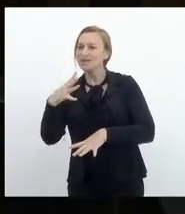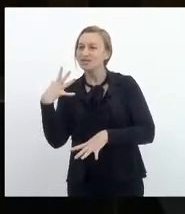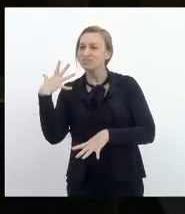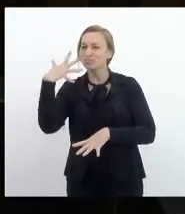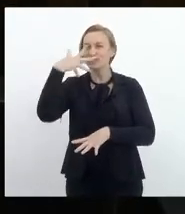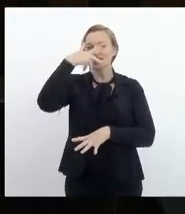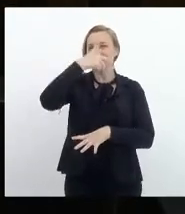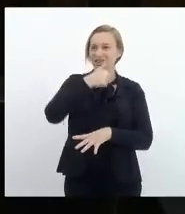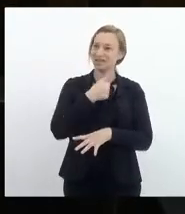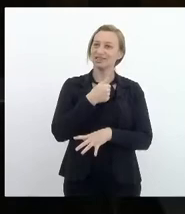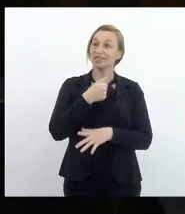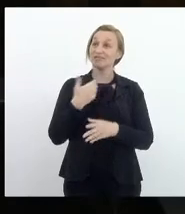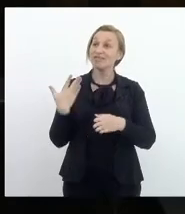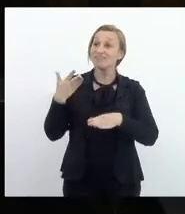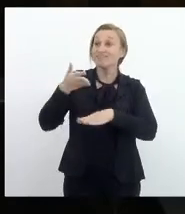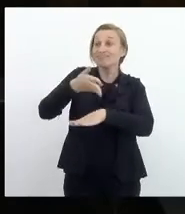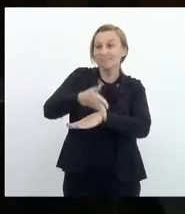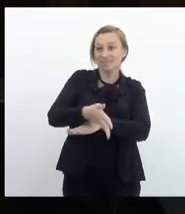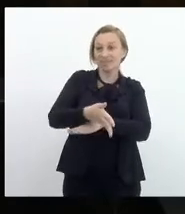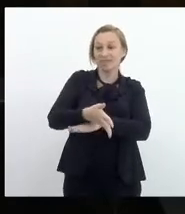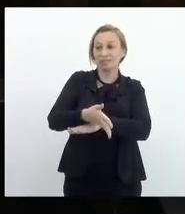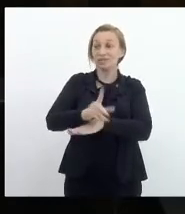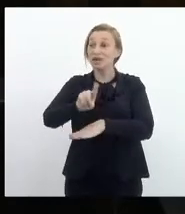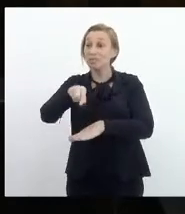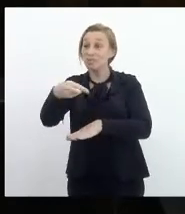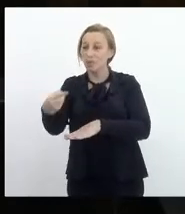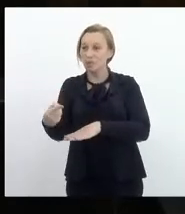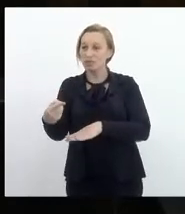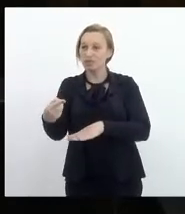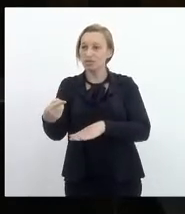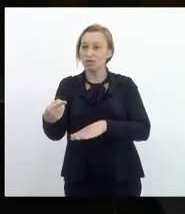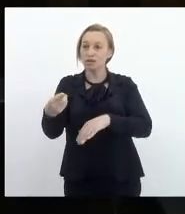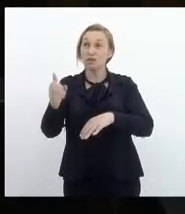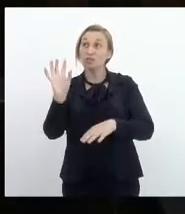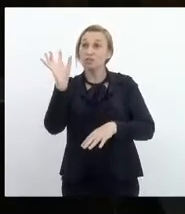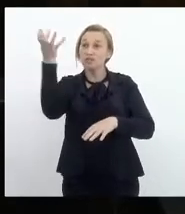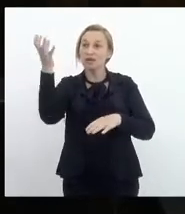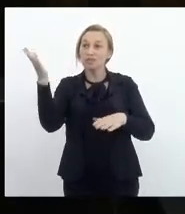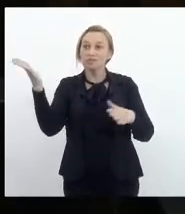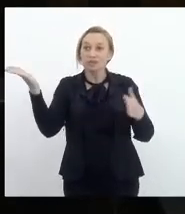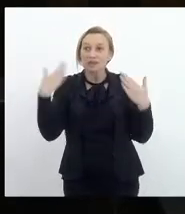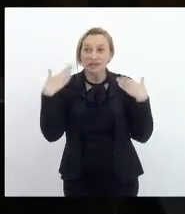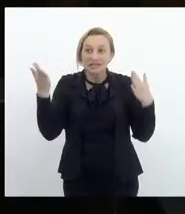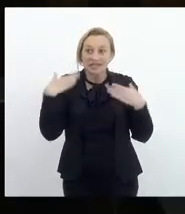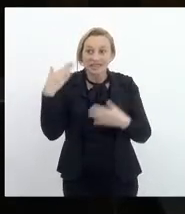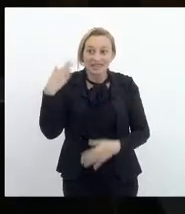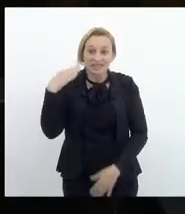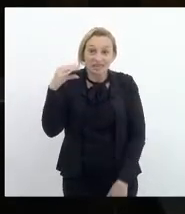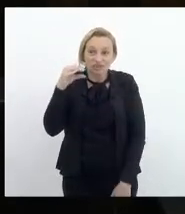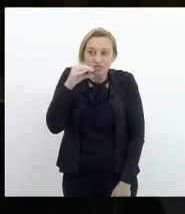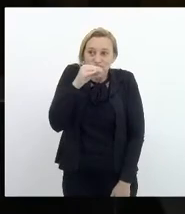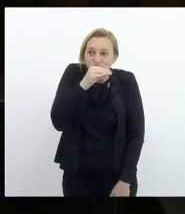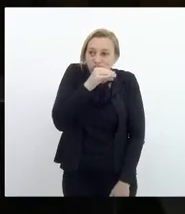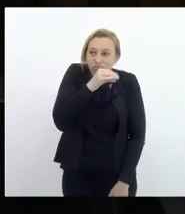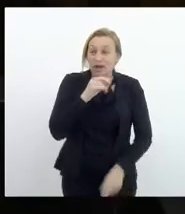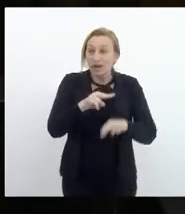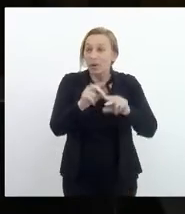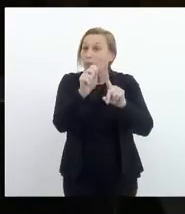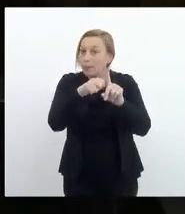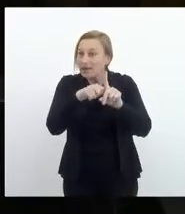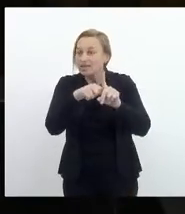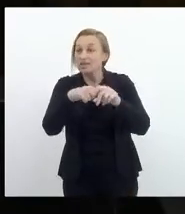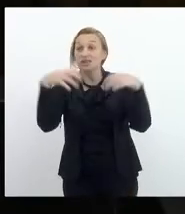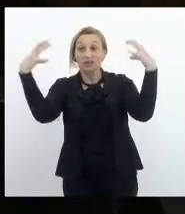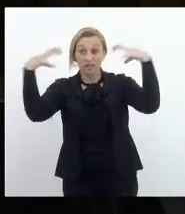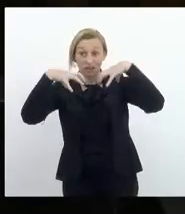para adentrarmos ao verão que aí é o mês das chuvas o